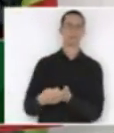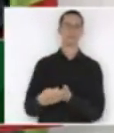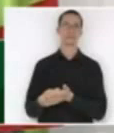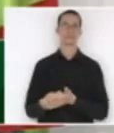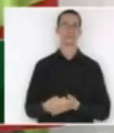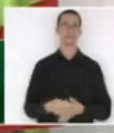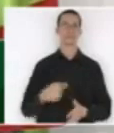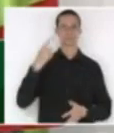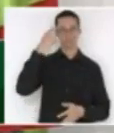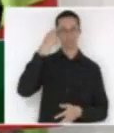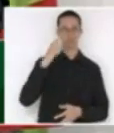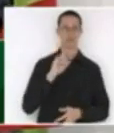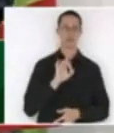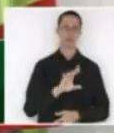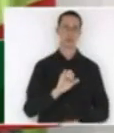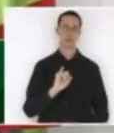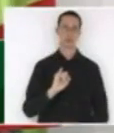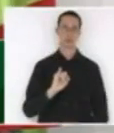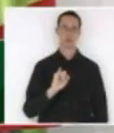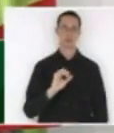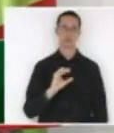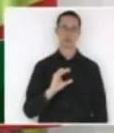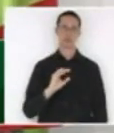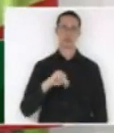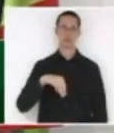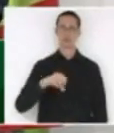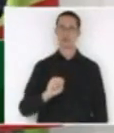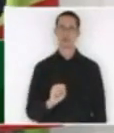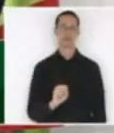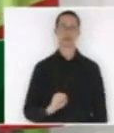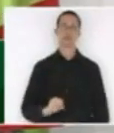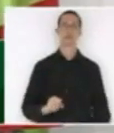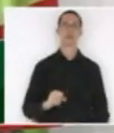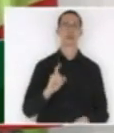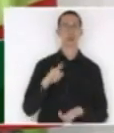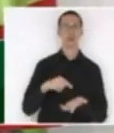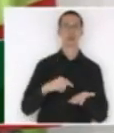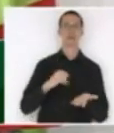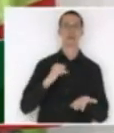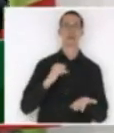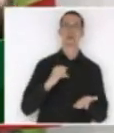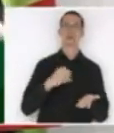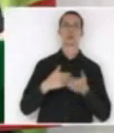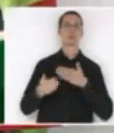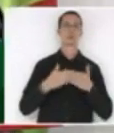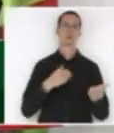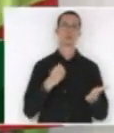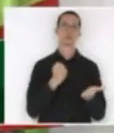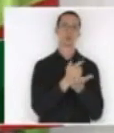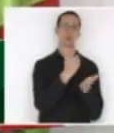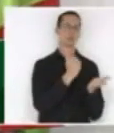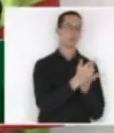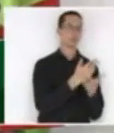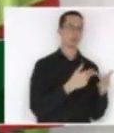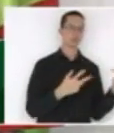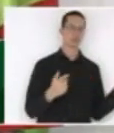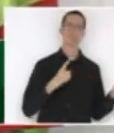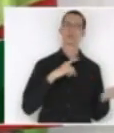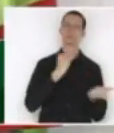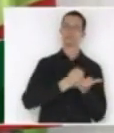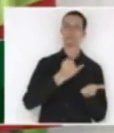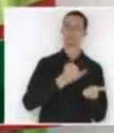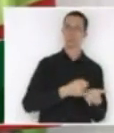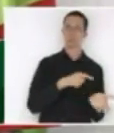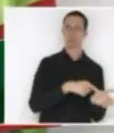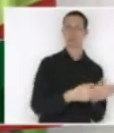ICMS e da contribuição de cada um na sua compra de qualquer objeto, desde o açúcar até um automóvel.